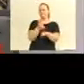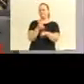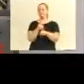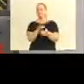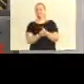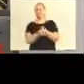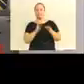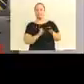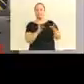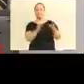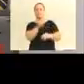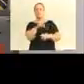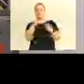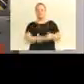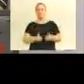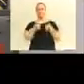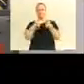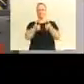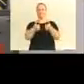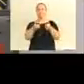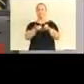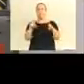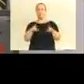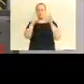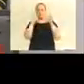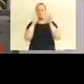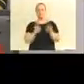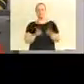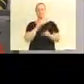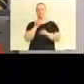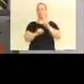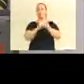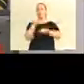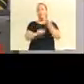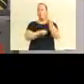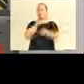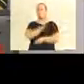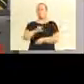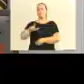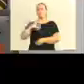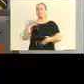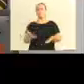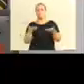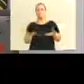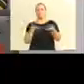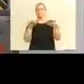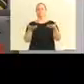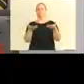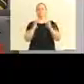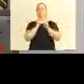serão fortalecidas. Mas mais do que isso, a definição das novas vocações da nossa cidade, que a nossa universidade pode